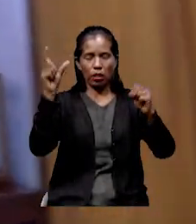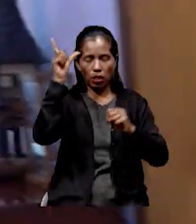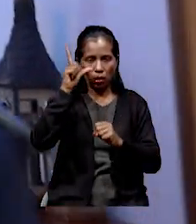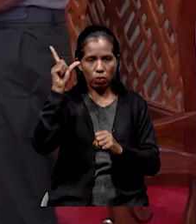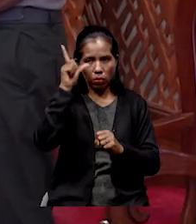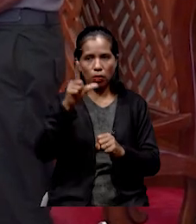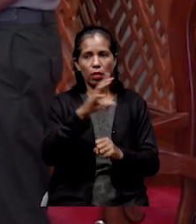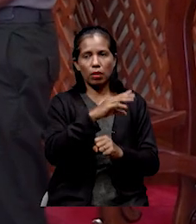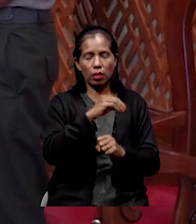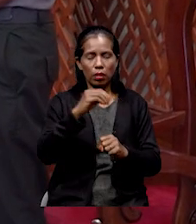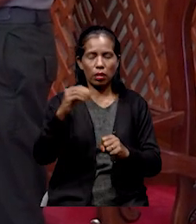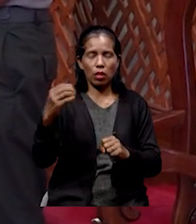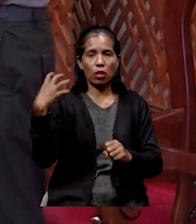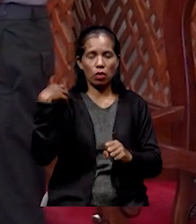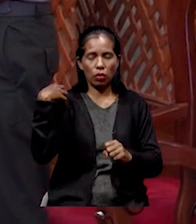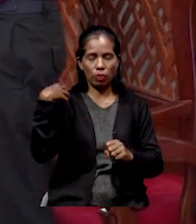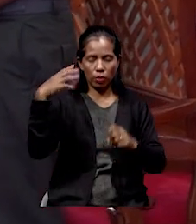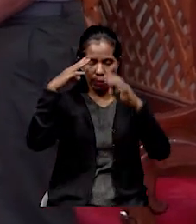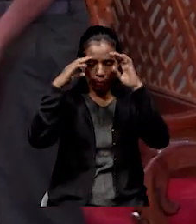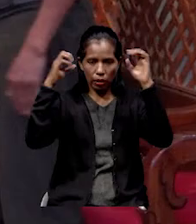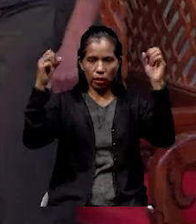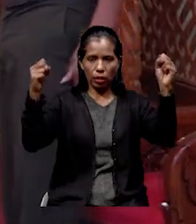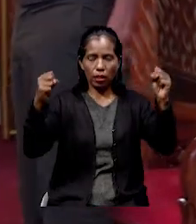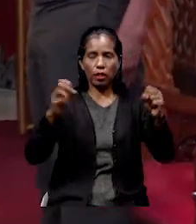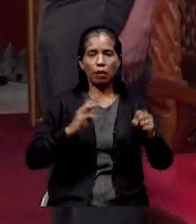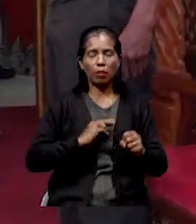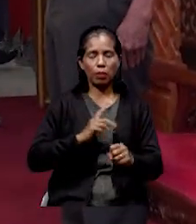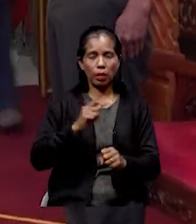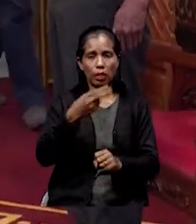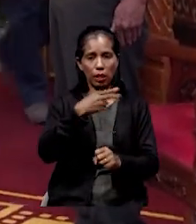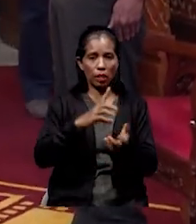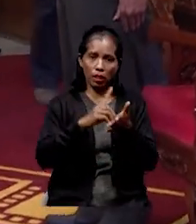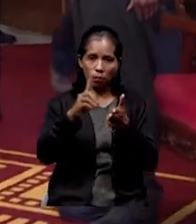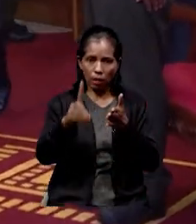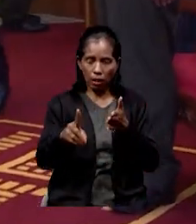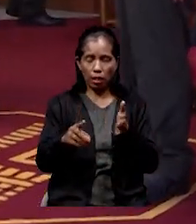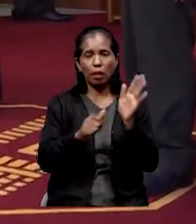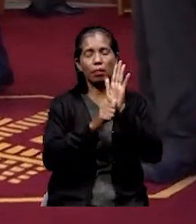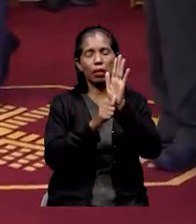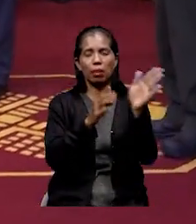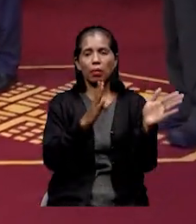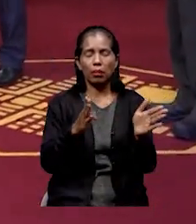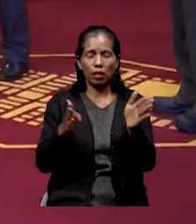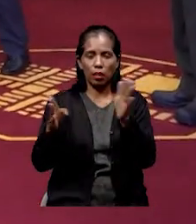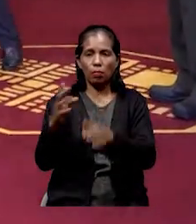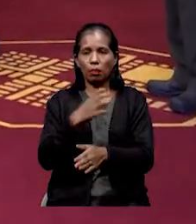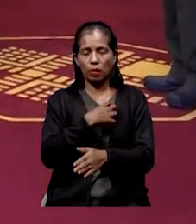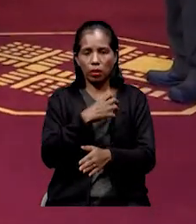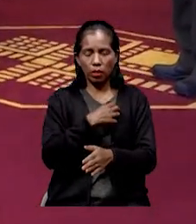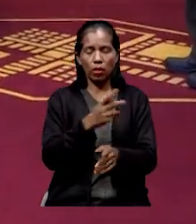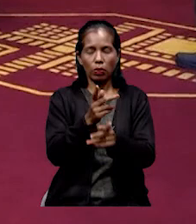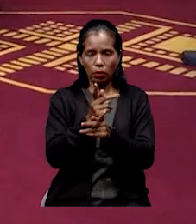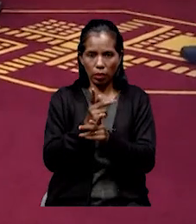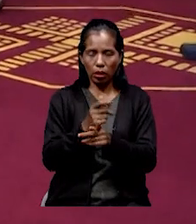Luolo e o Palácio Presidencial Bairro Pité, quinta semana, né, onde apresenta preparação PNTL NIAN ato